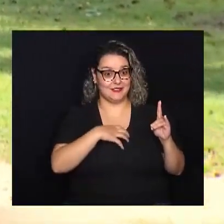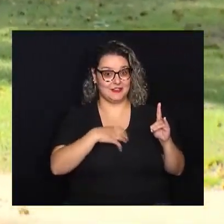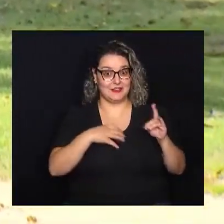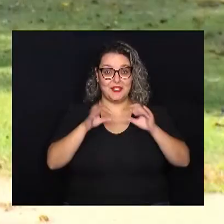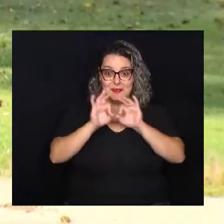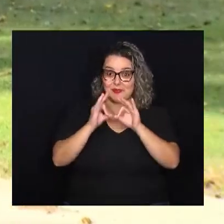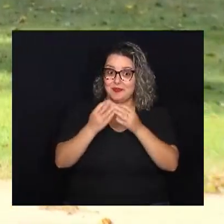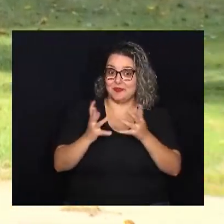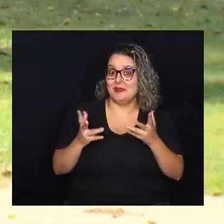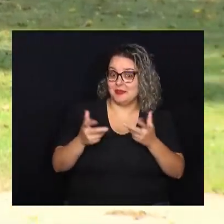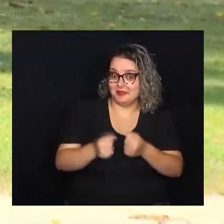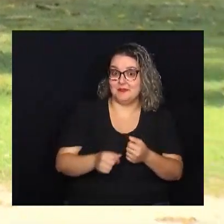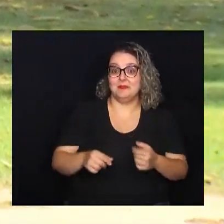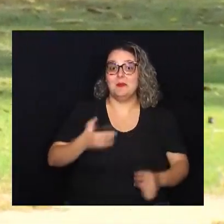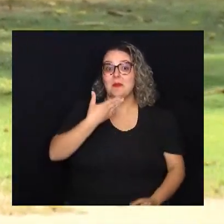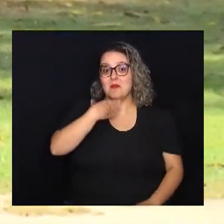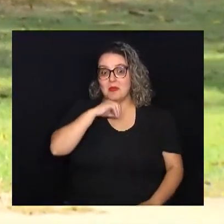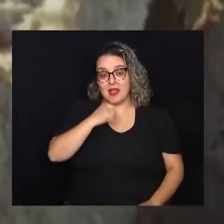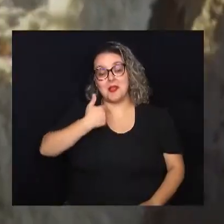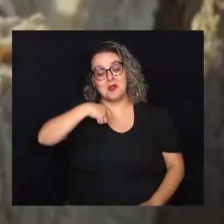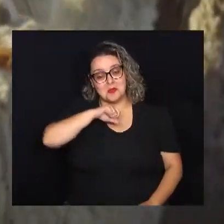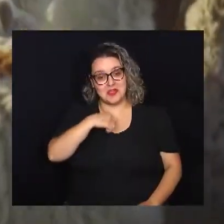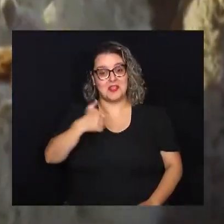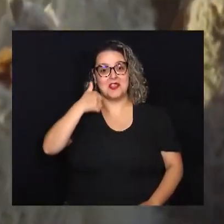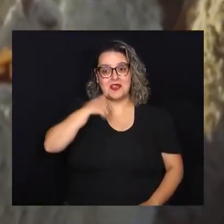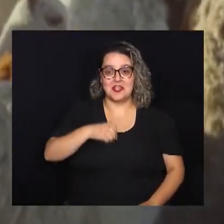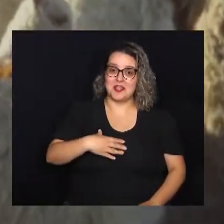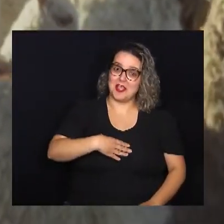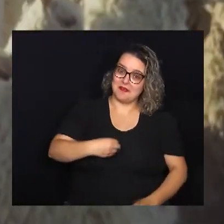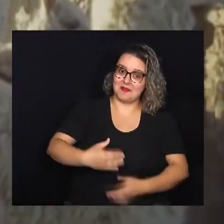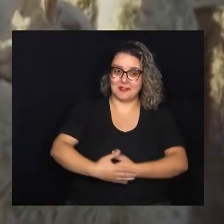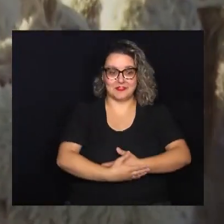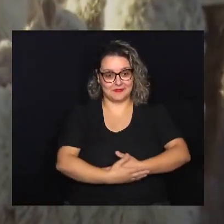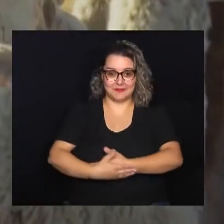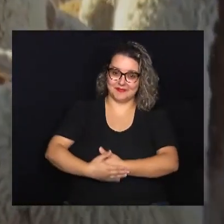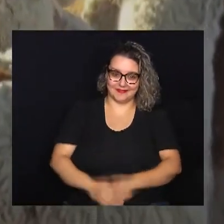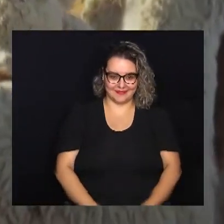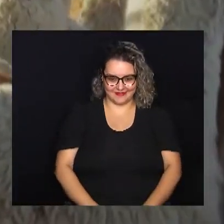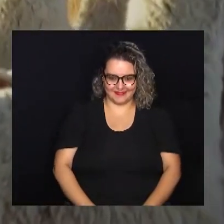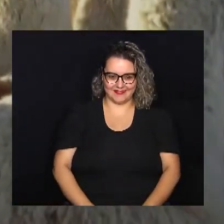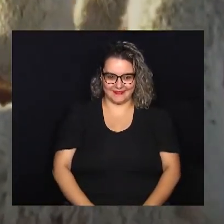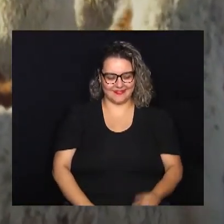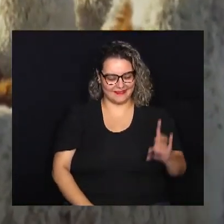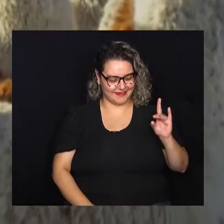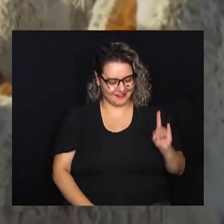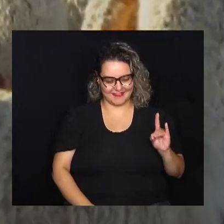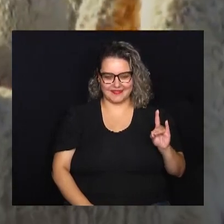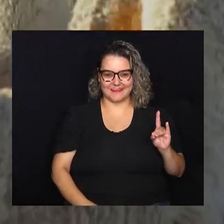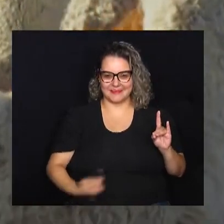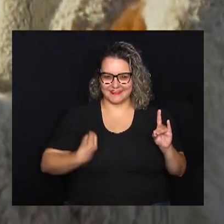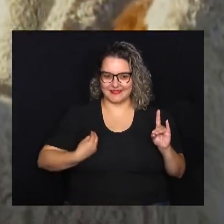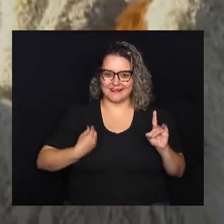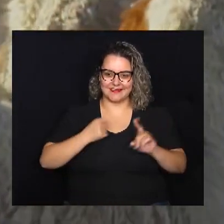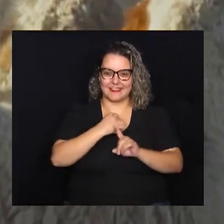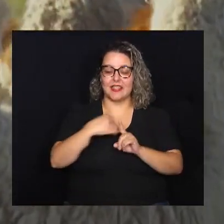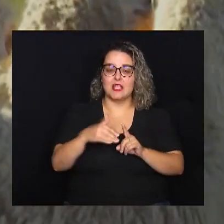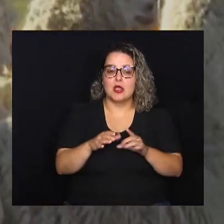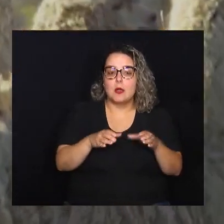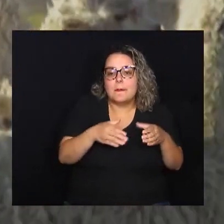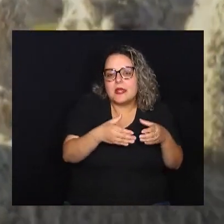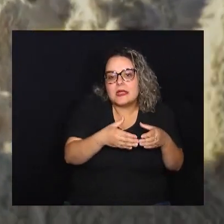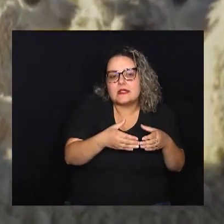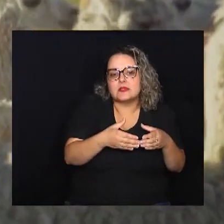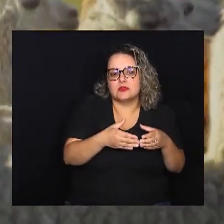família completa com pai e mãe e a filhinha Geralmente as alpacas em sociedade em pequenos bandos